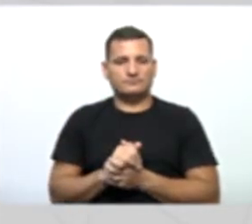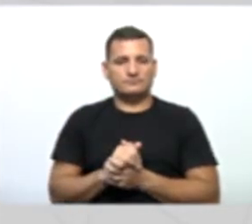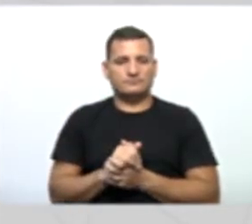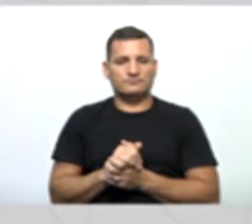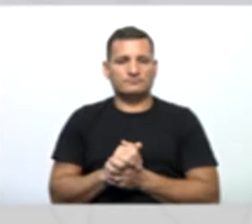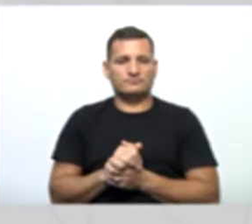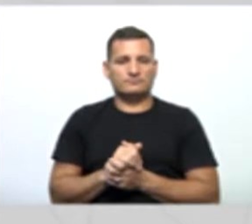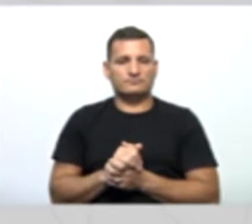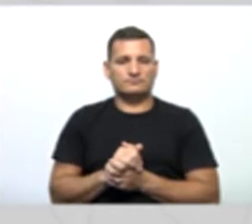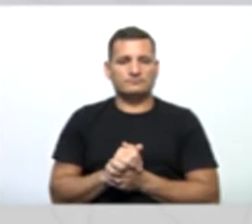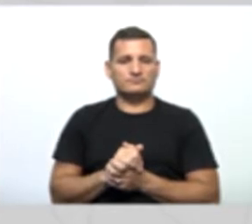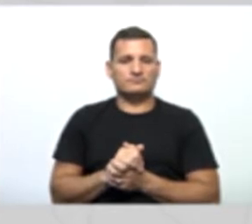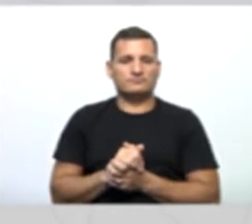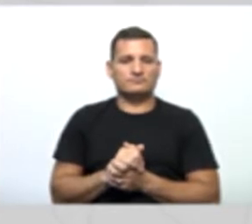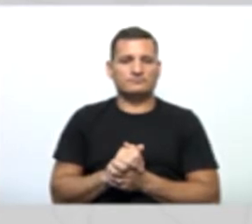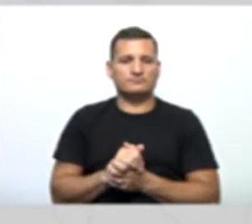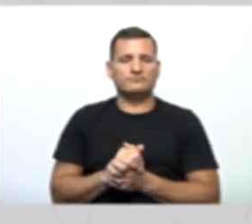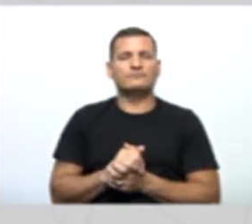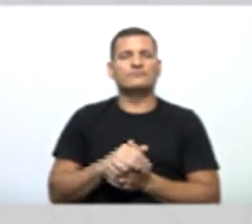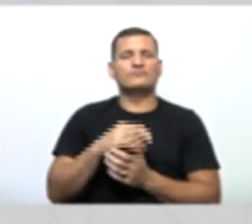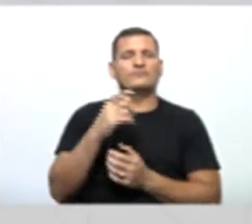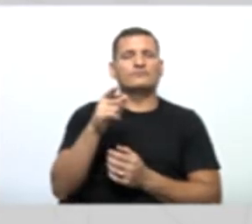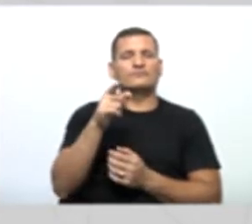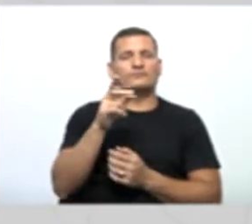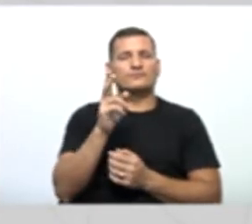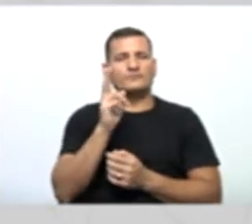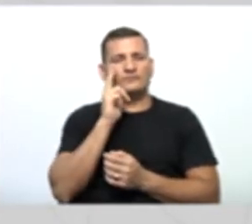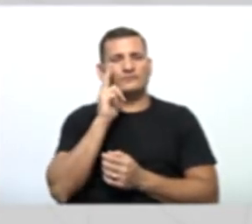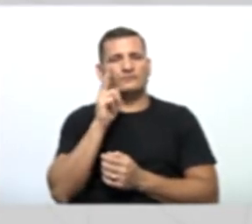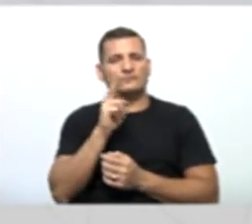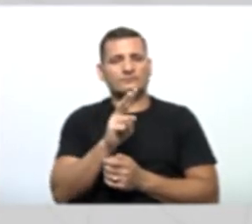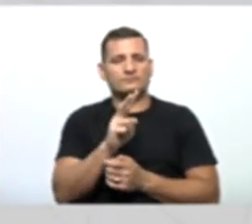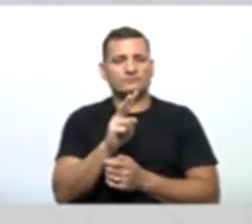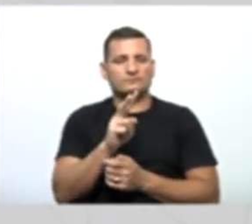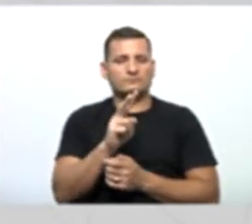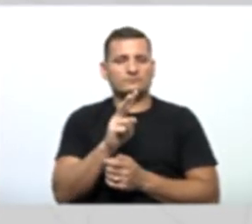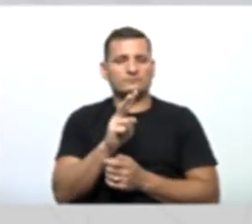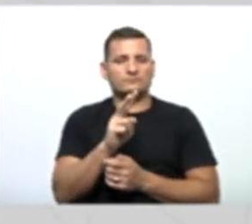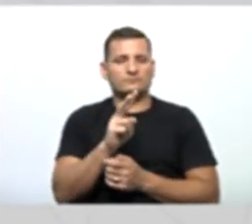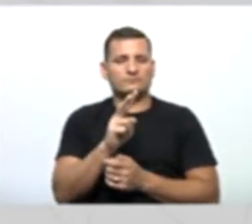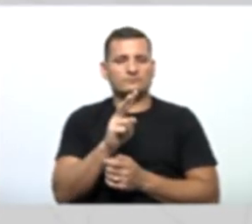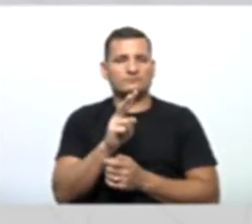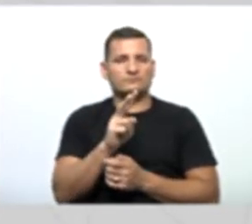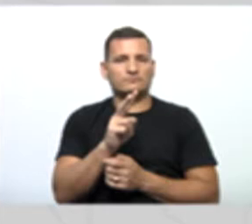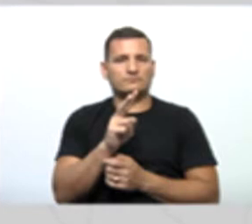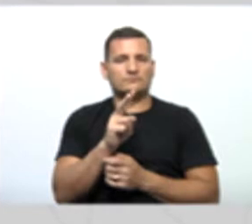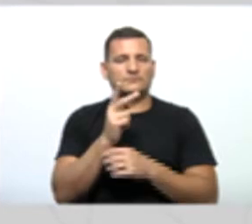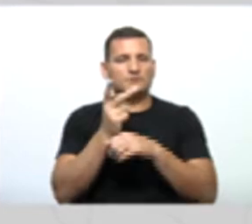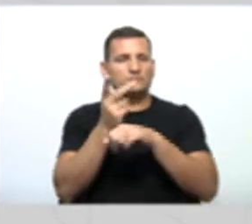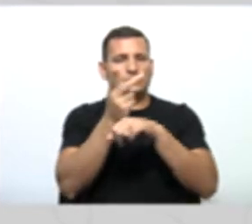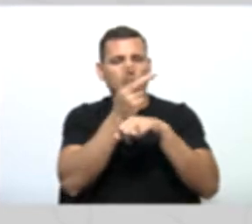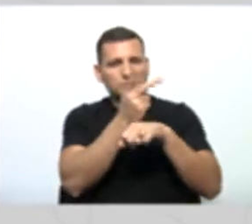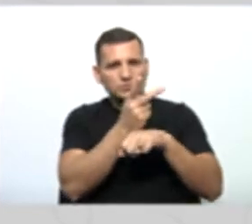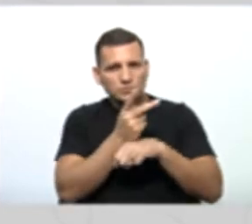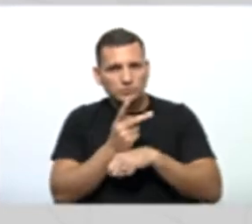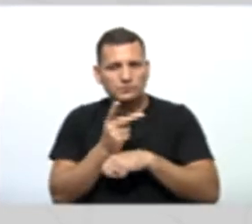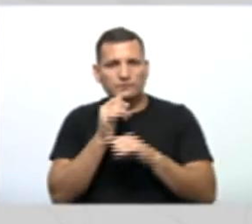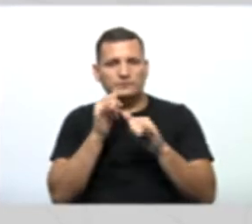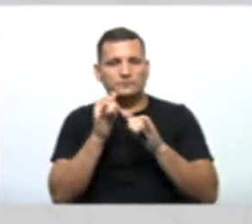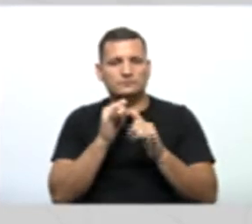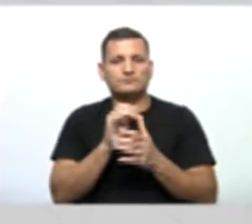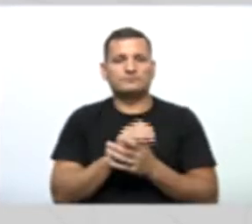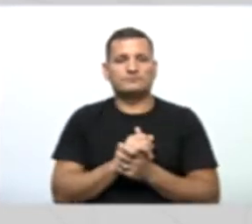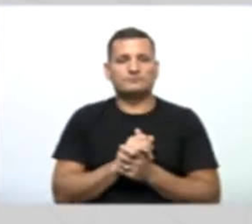quantas posicionamentos ou quantas vezes você vai ter que procurar, você vai ter que olhar e sair procurando essas informações, ó.